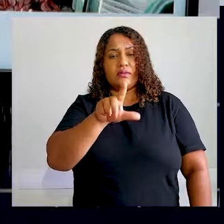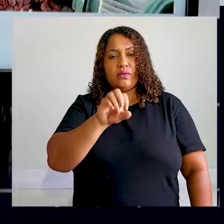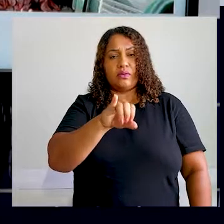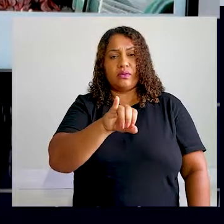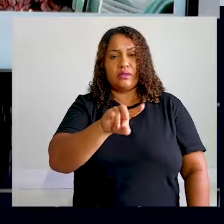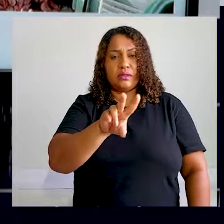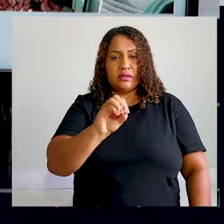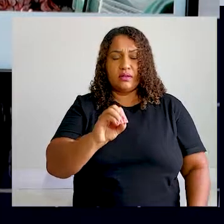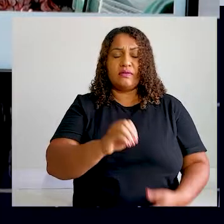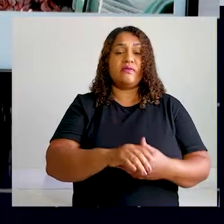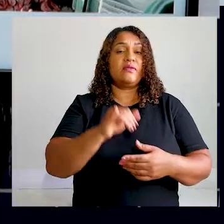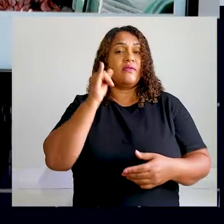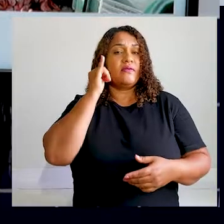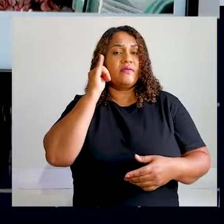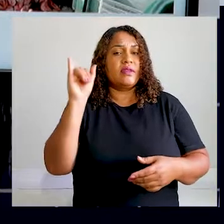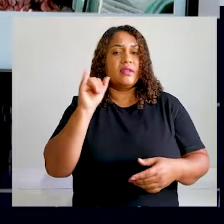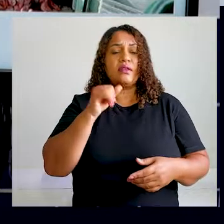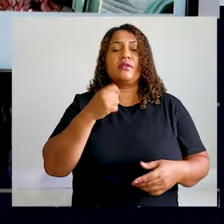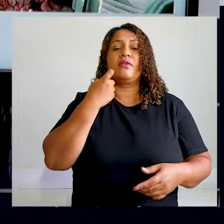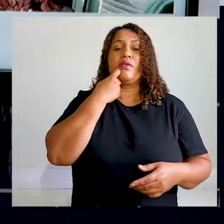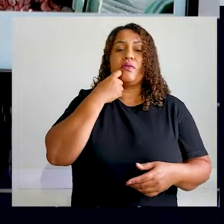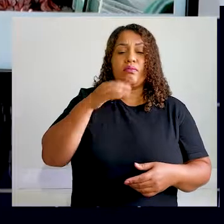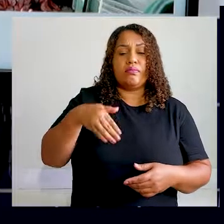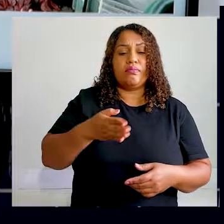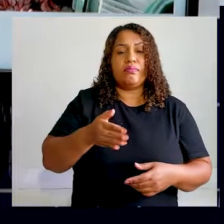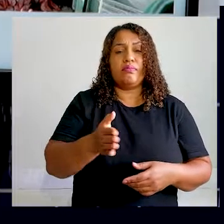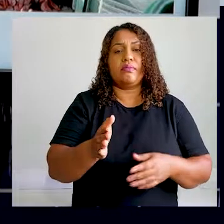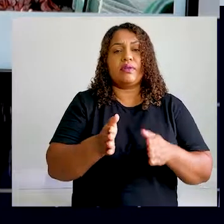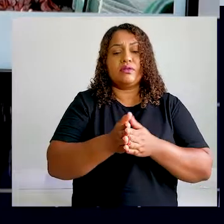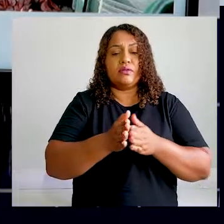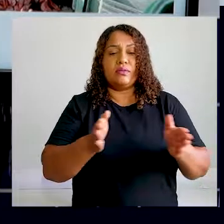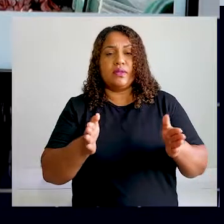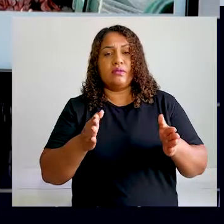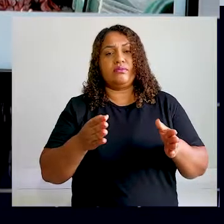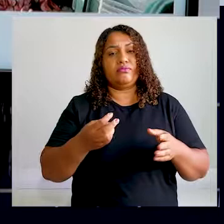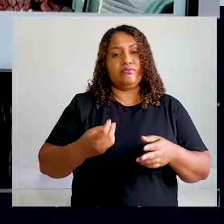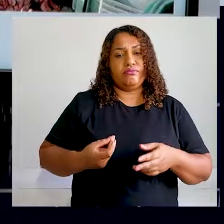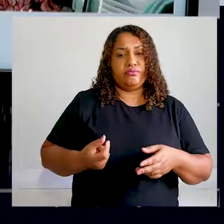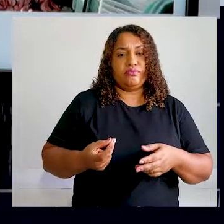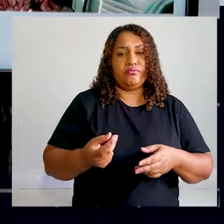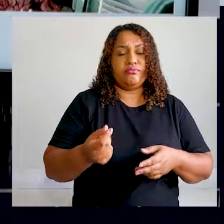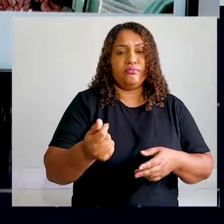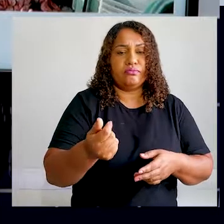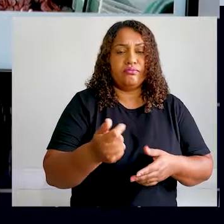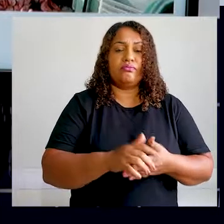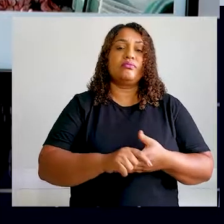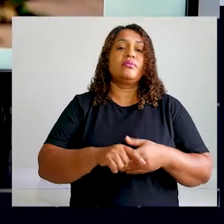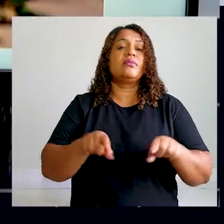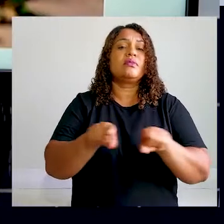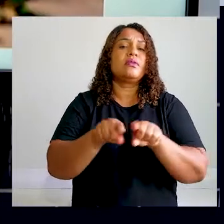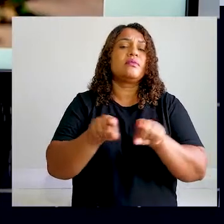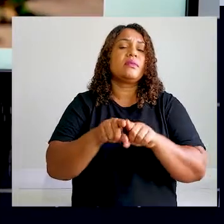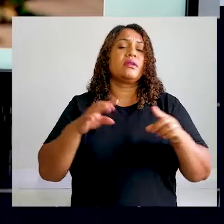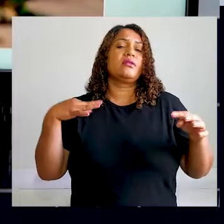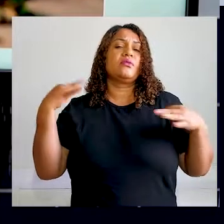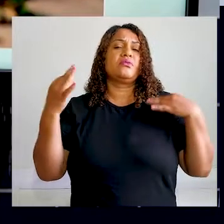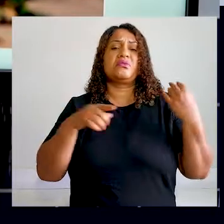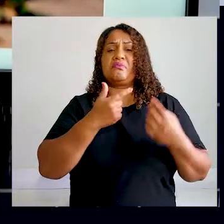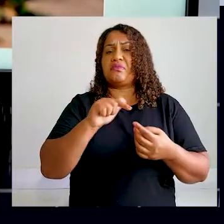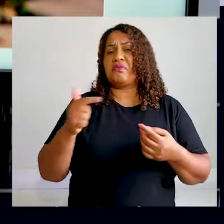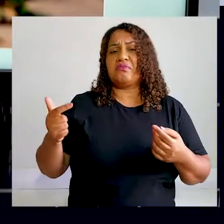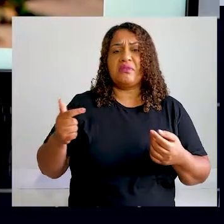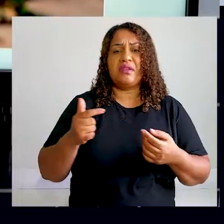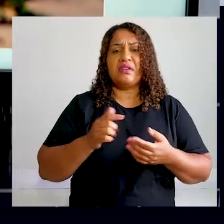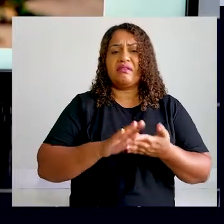controle, impedindo a capacidade de reprodução das espécies de peixes. Turismo intensivo